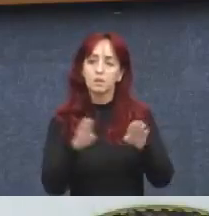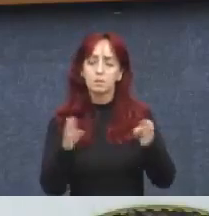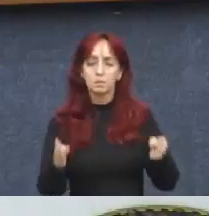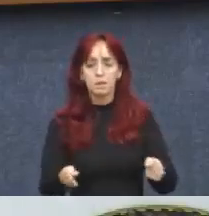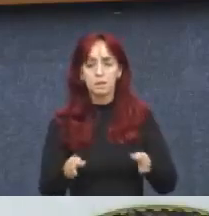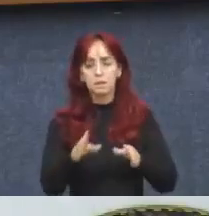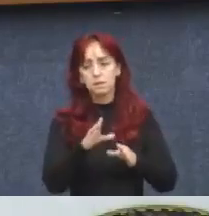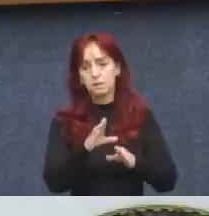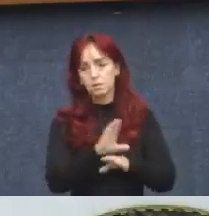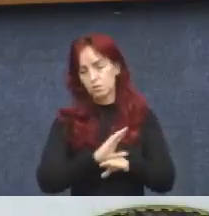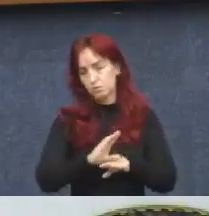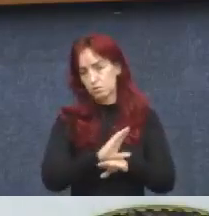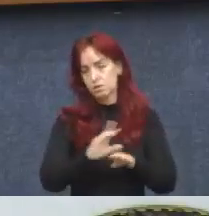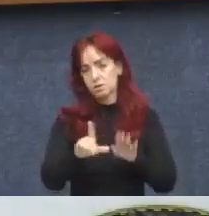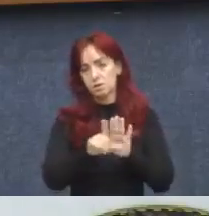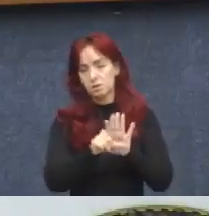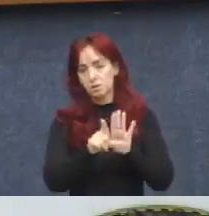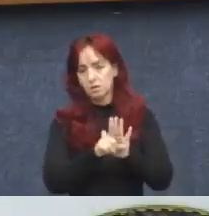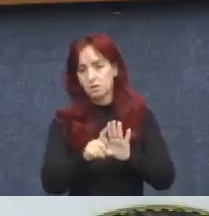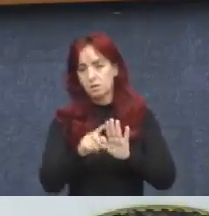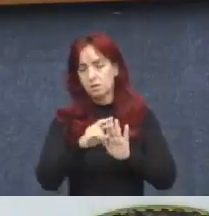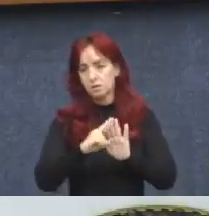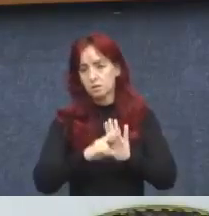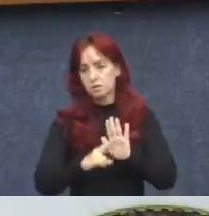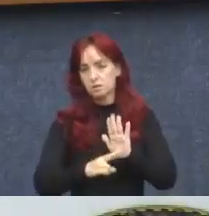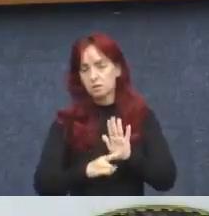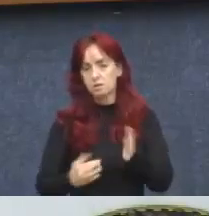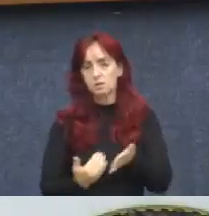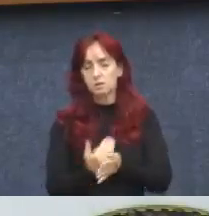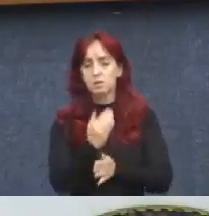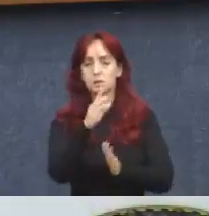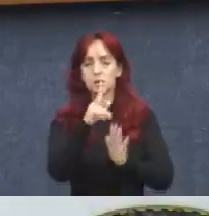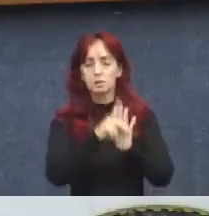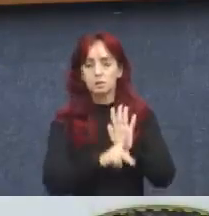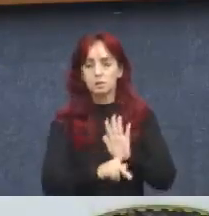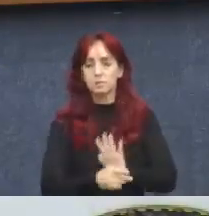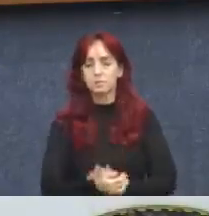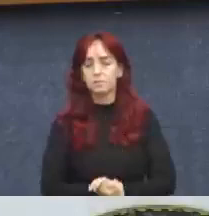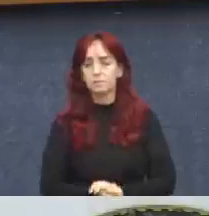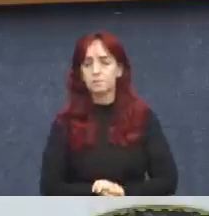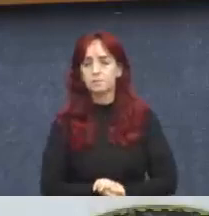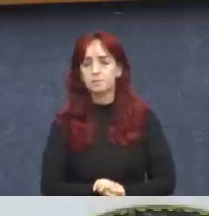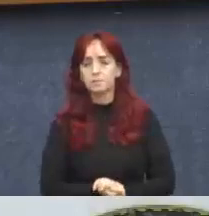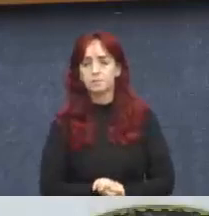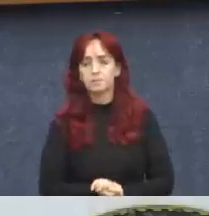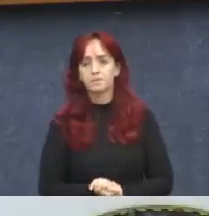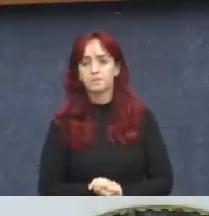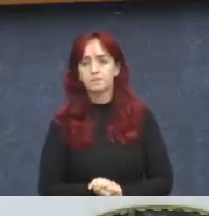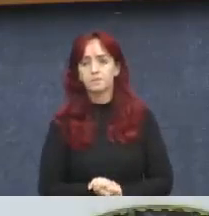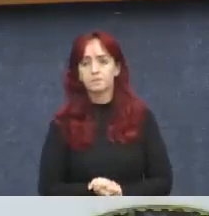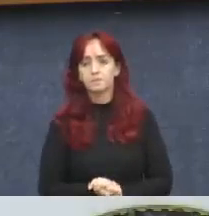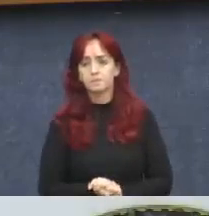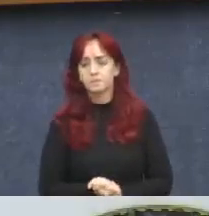pela constitucionalidade, legalidade, regimentalidade e aprovação do projeto.